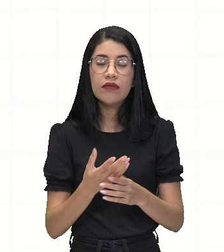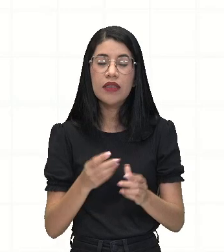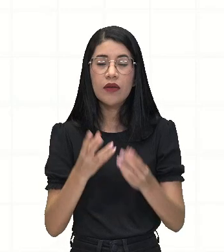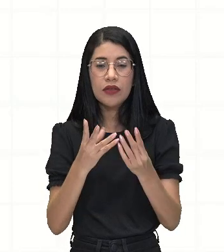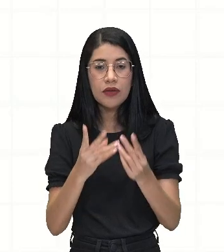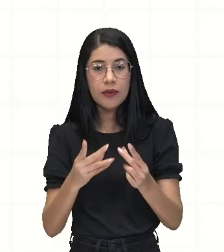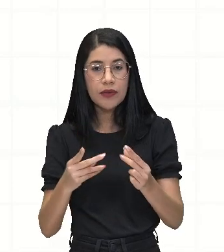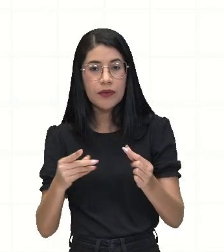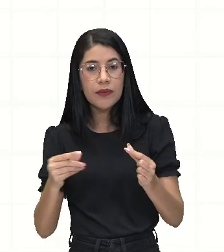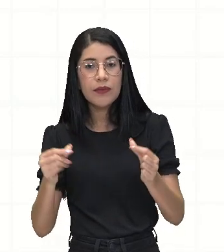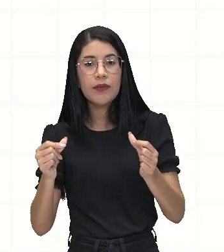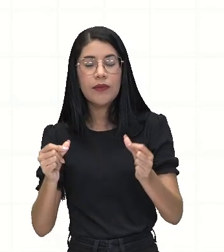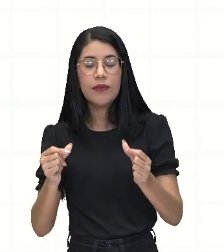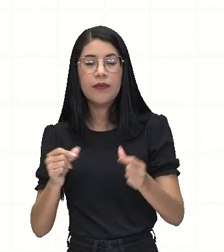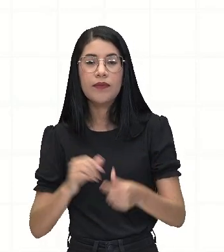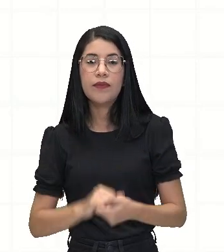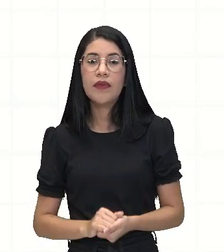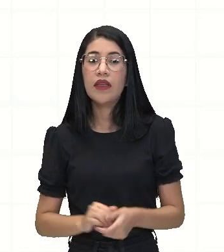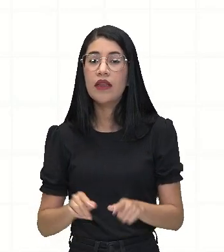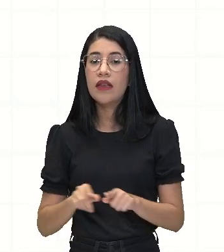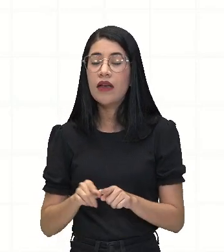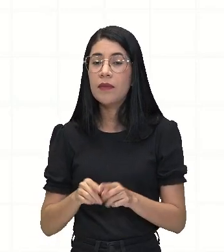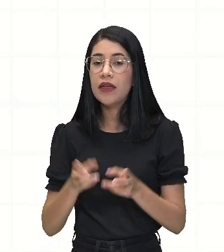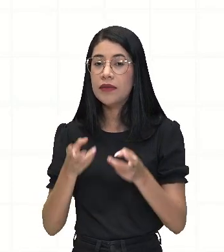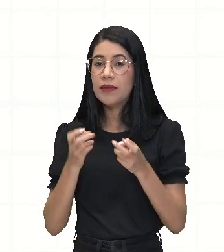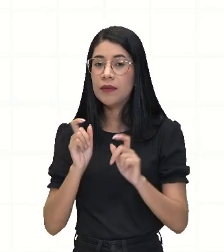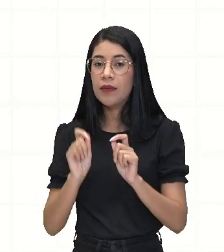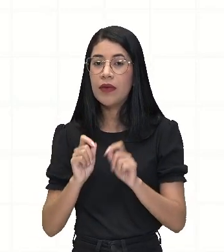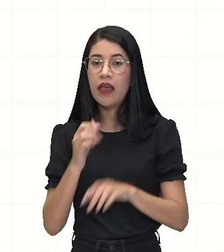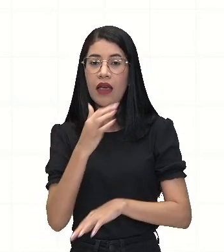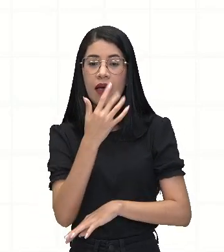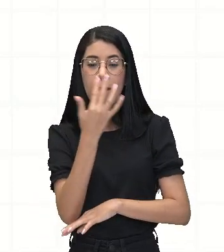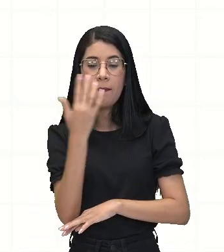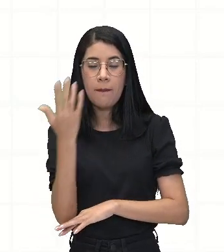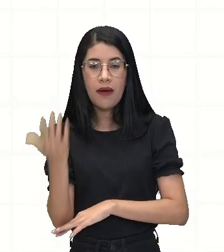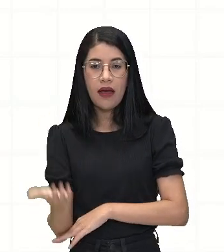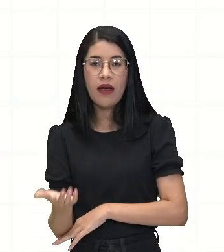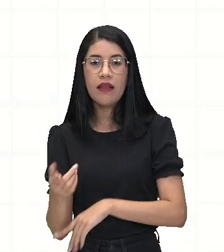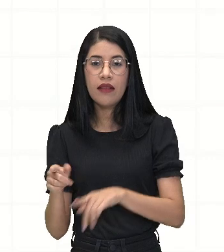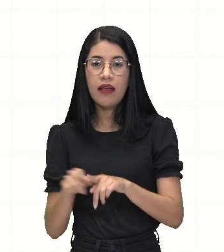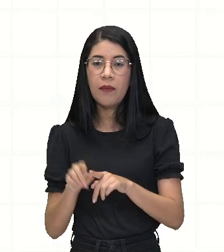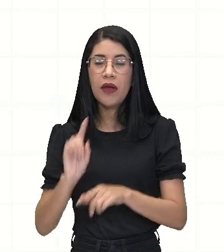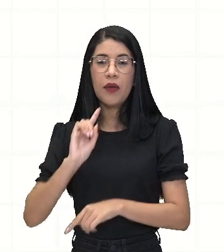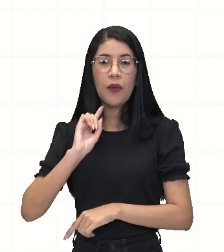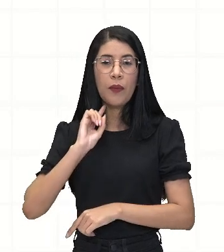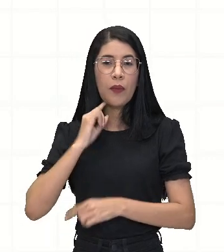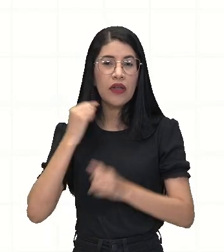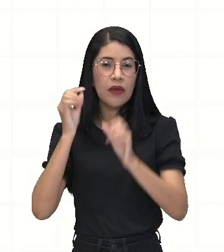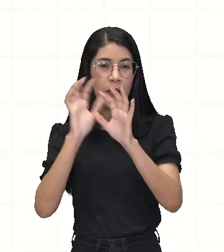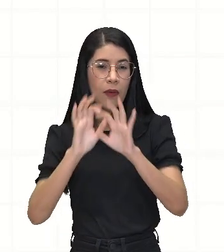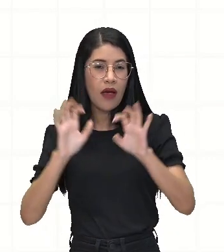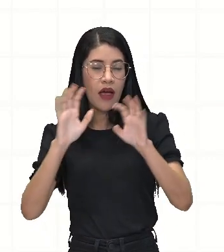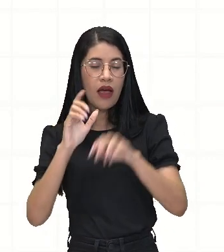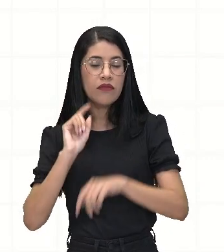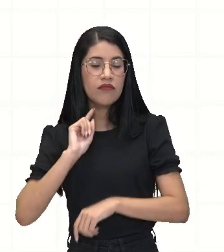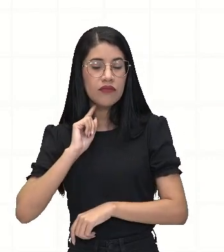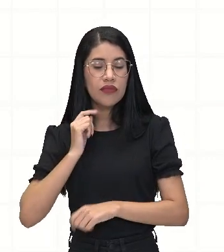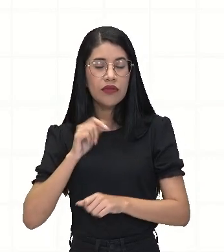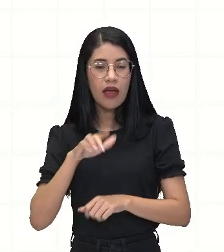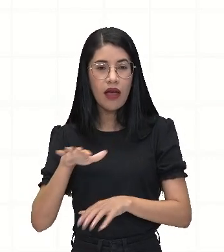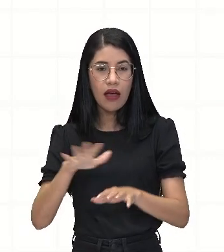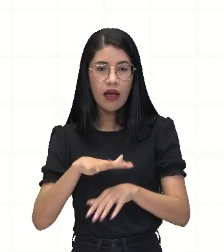né? Aí a gente observa o desmatamento, aqui a poluição e, consequentemente, a perda